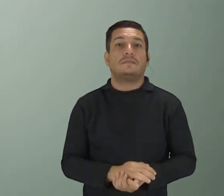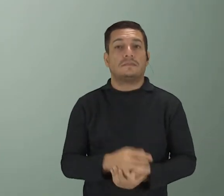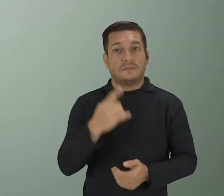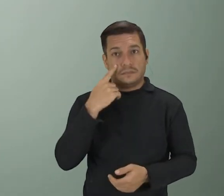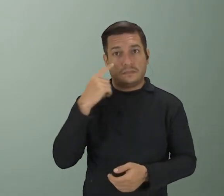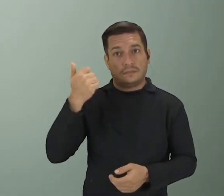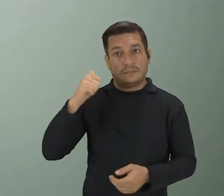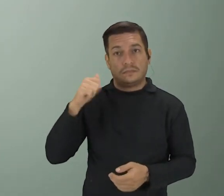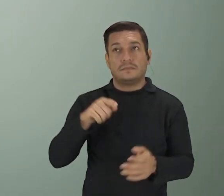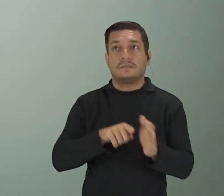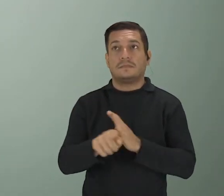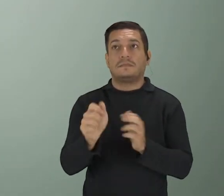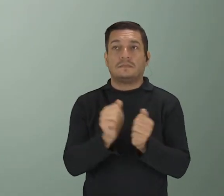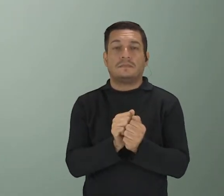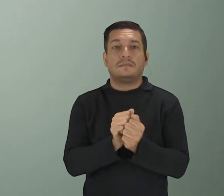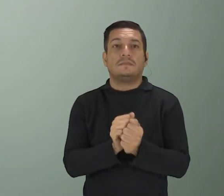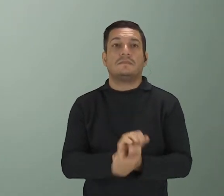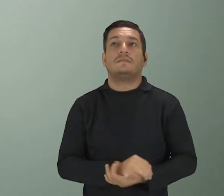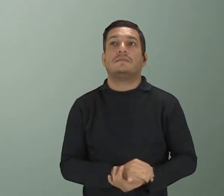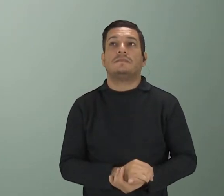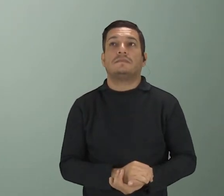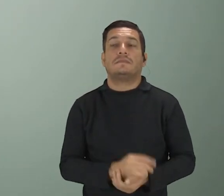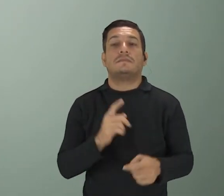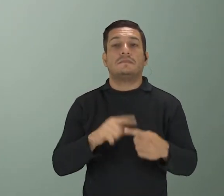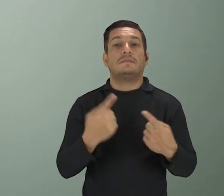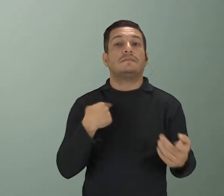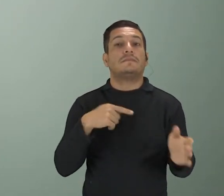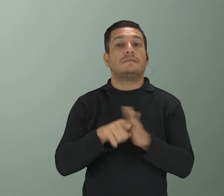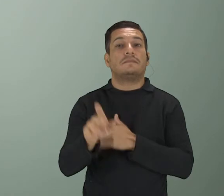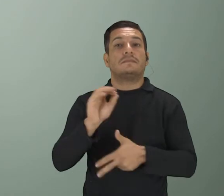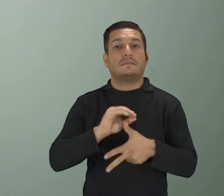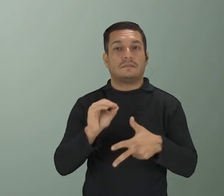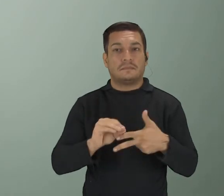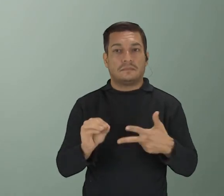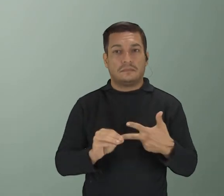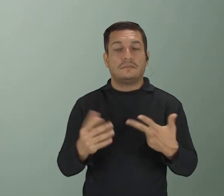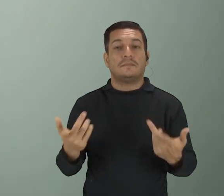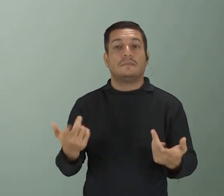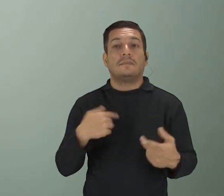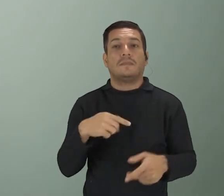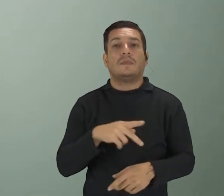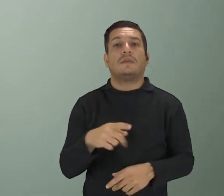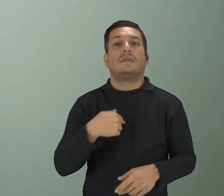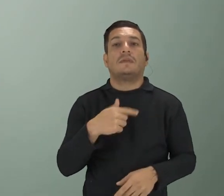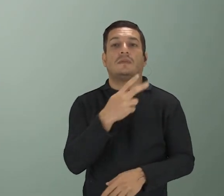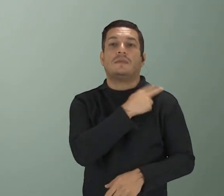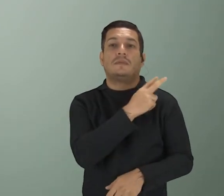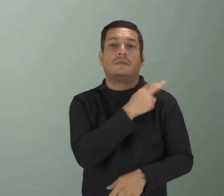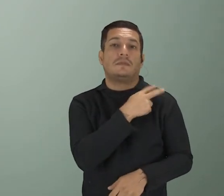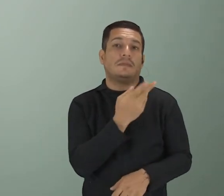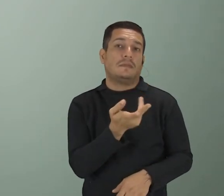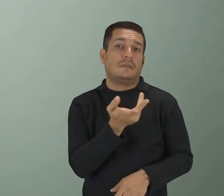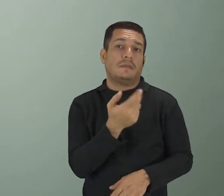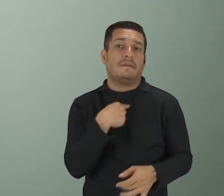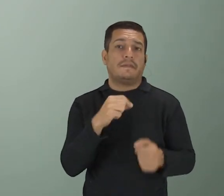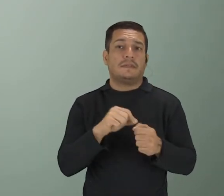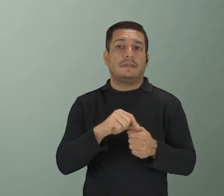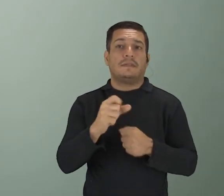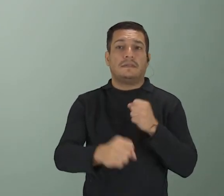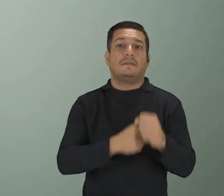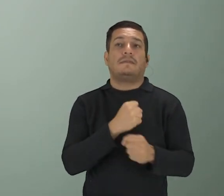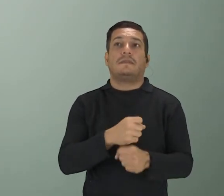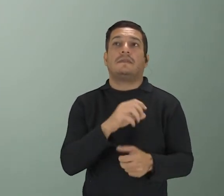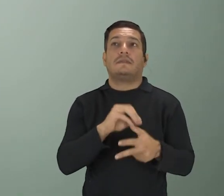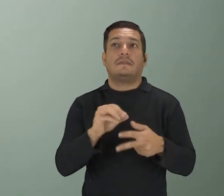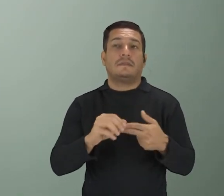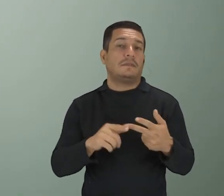Vamos analisar uma questão juntos? Ah, mas é uma questão de Enem. Ah, professora, eu sou da 2ª série, eu só vou fazer o Enem ano